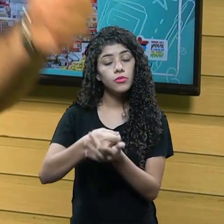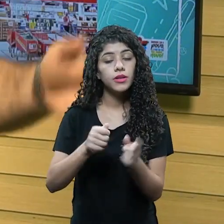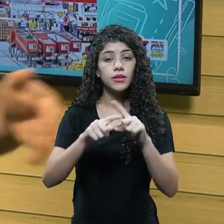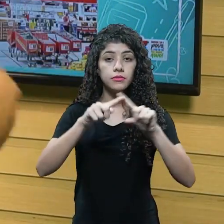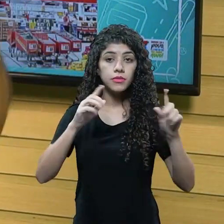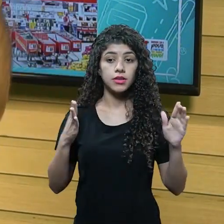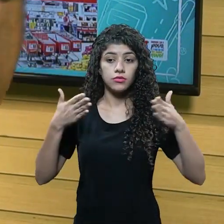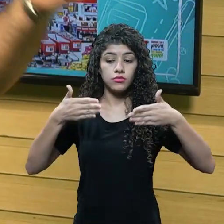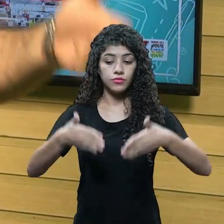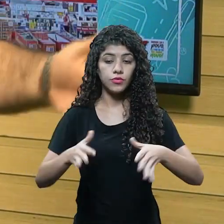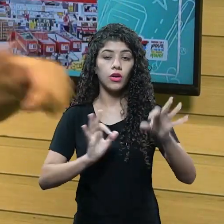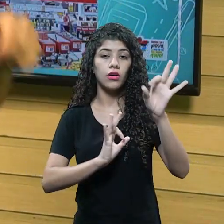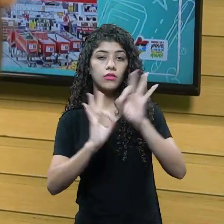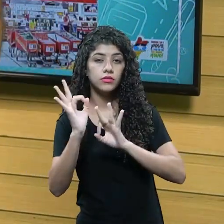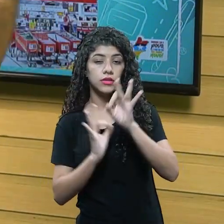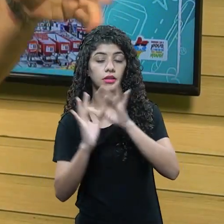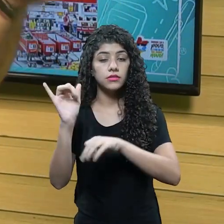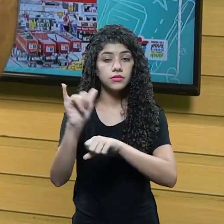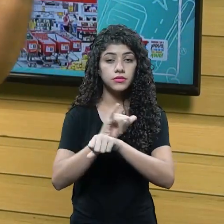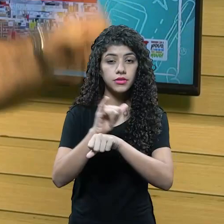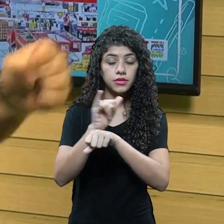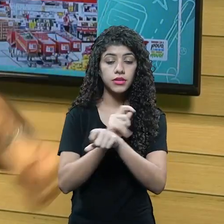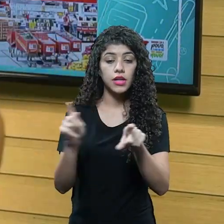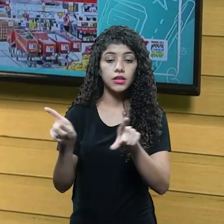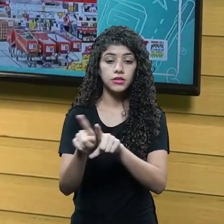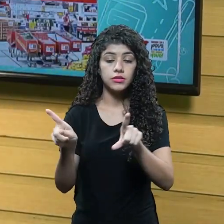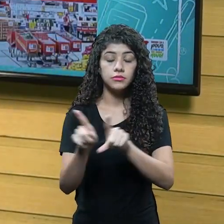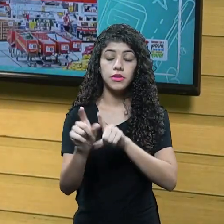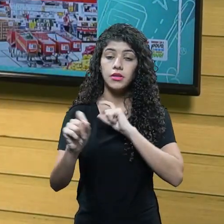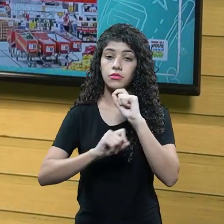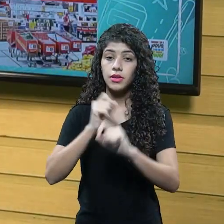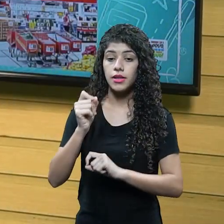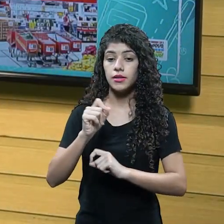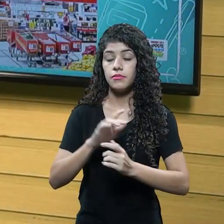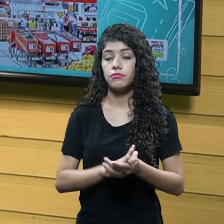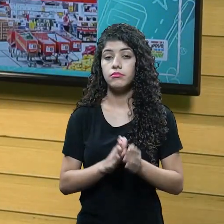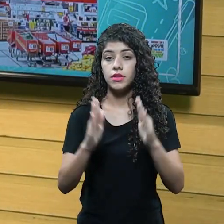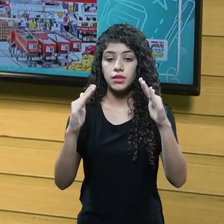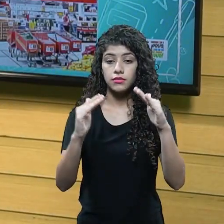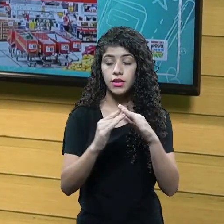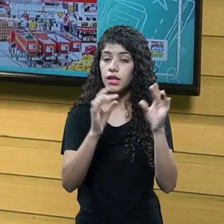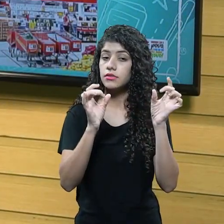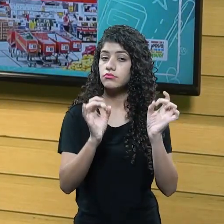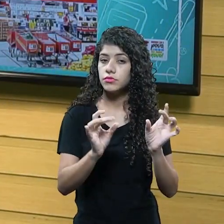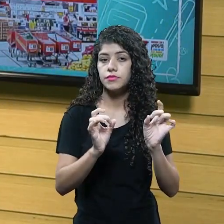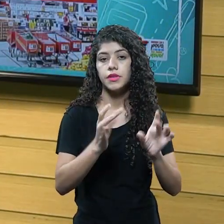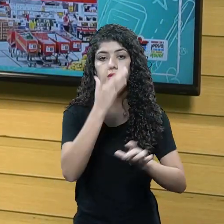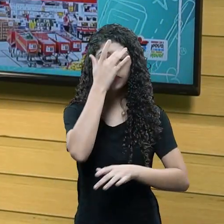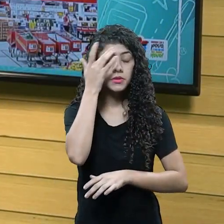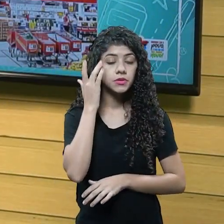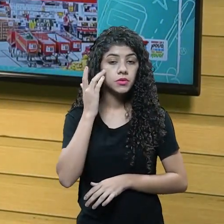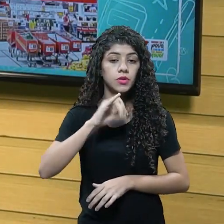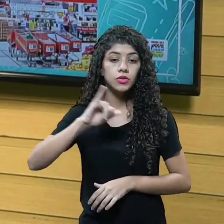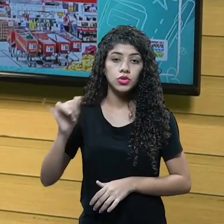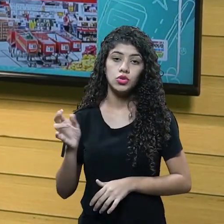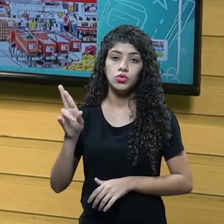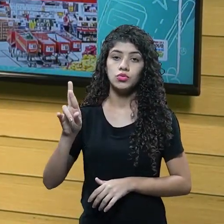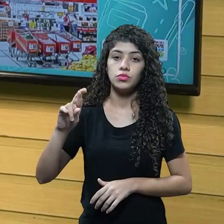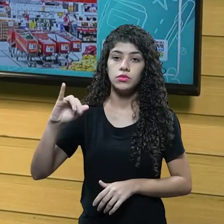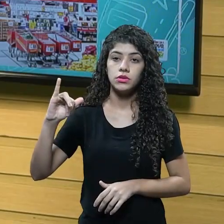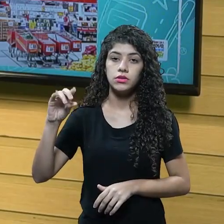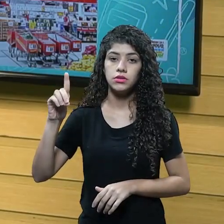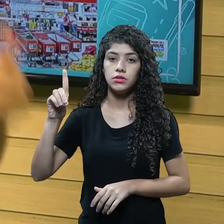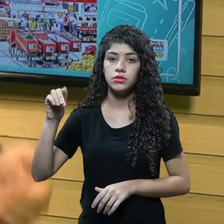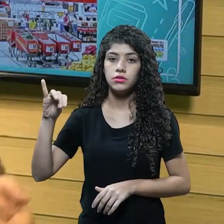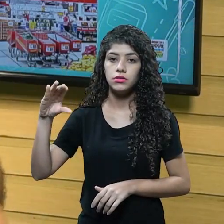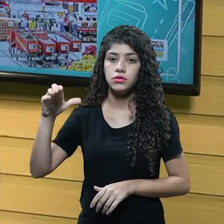o planejamento, as estratégias e a aplicação de vendas do atacado é voltado para as pessoas jurídicas, os comércios varejistas.